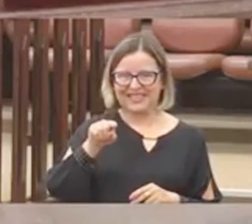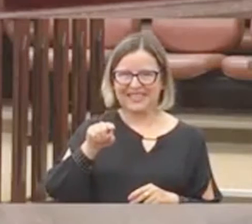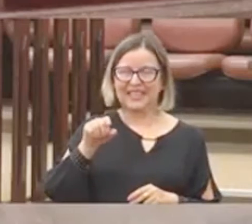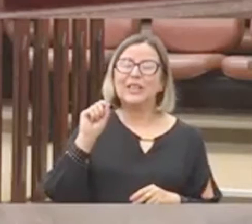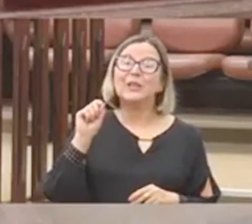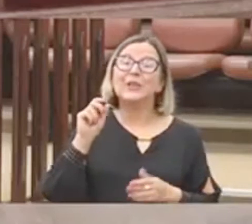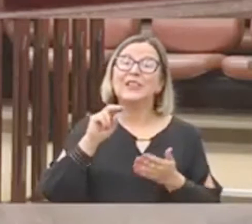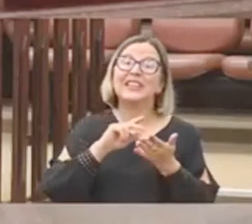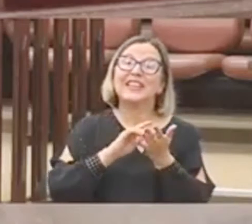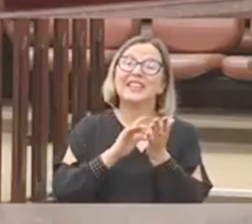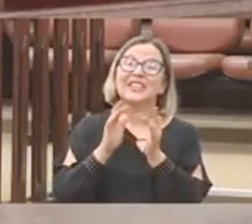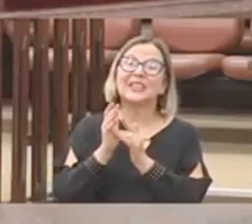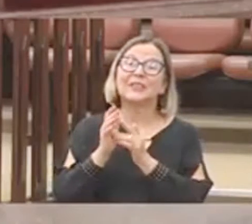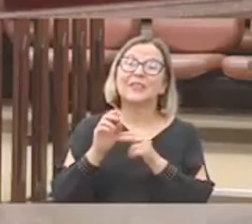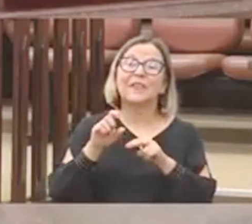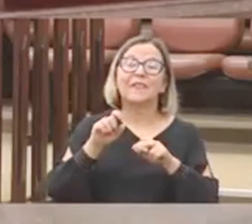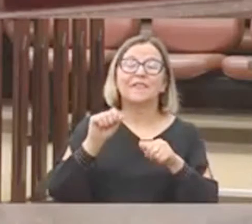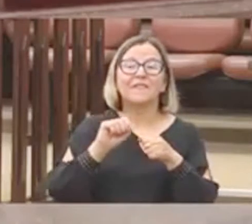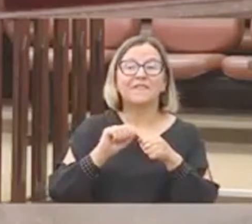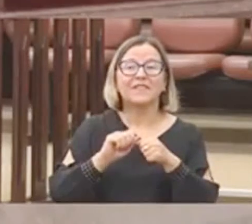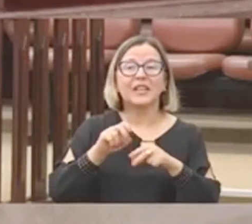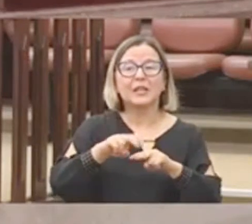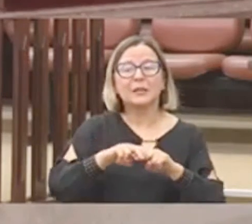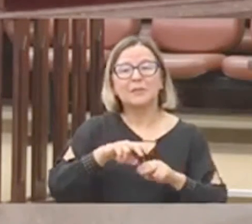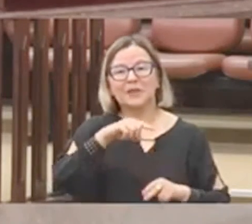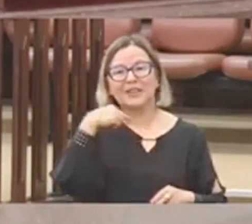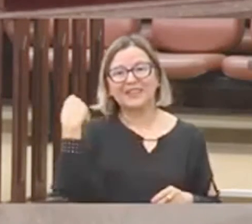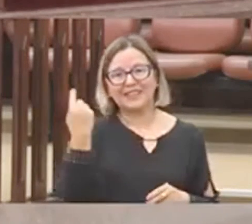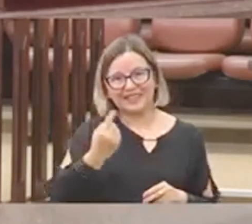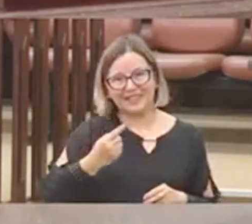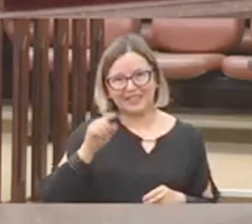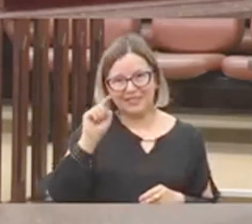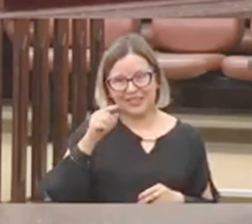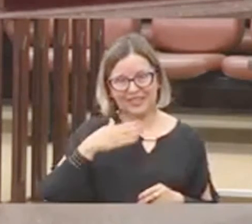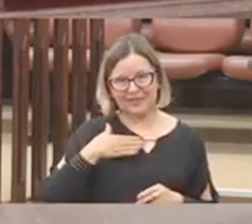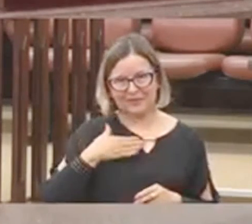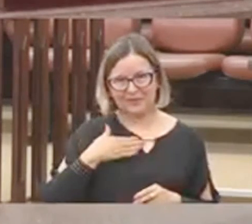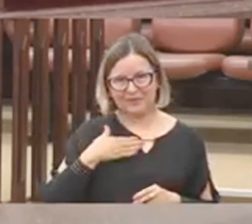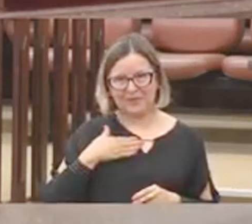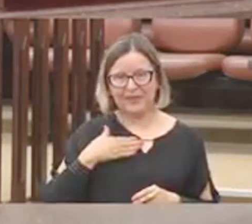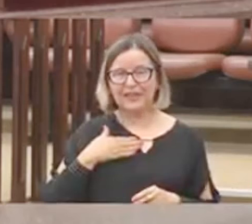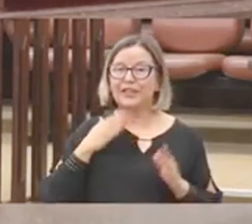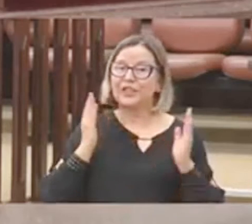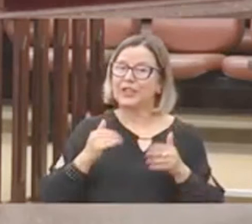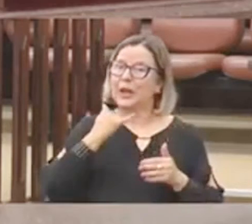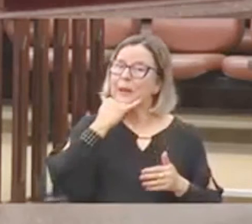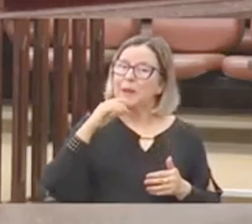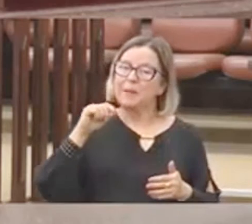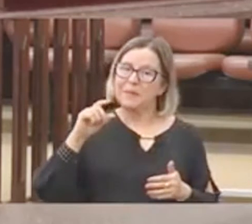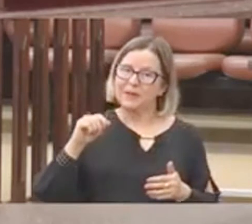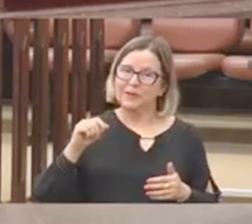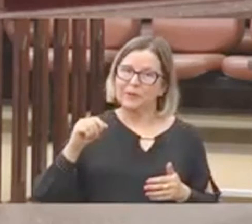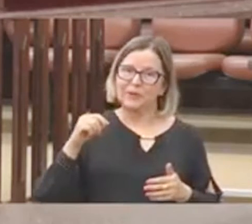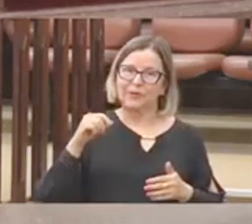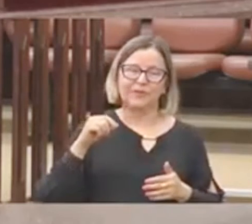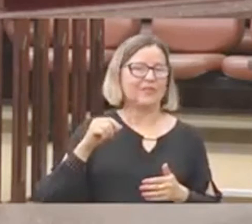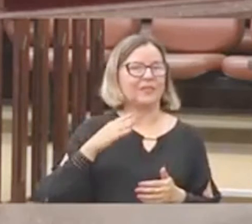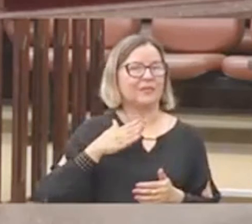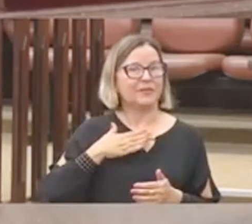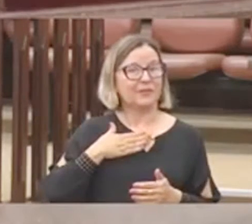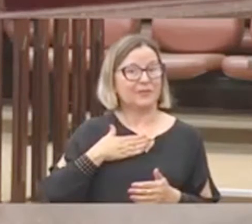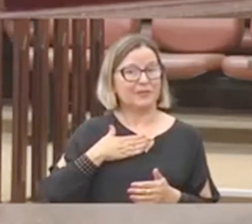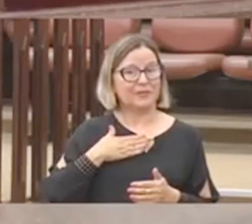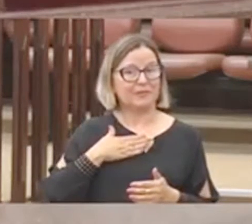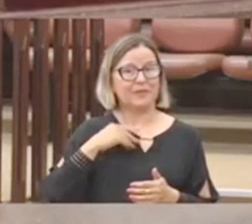Jesus perdoou os meus pecados passados, presentes e futuros, e me livrou de uma